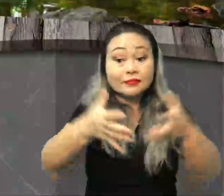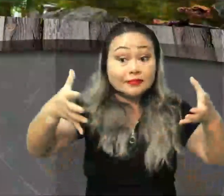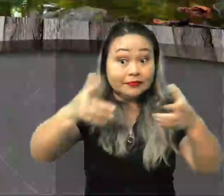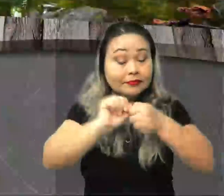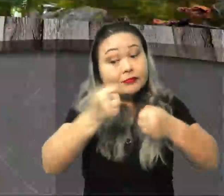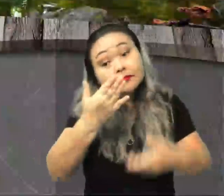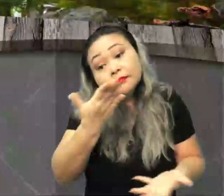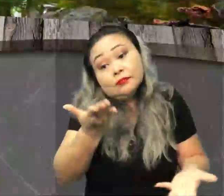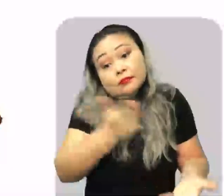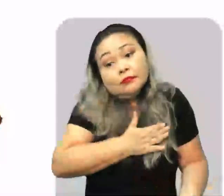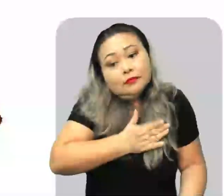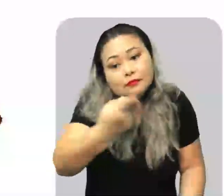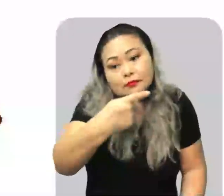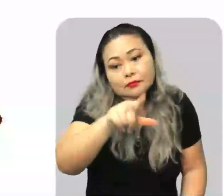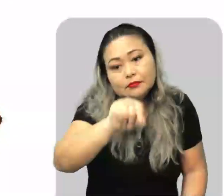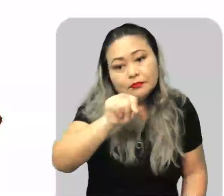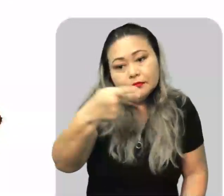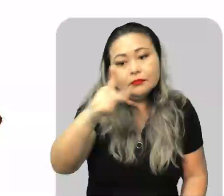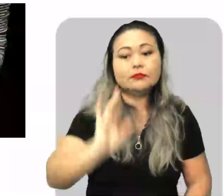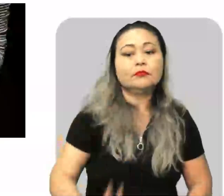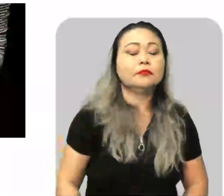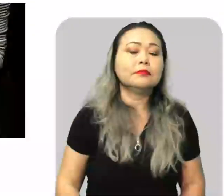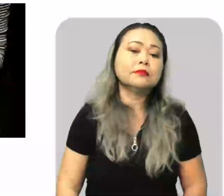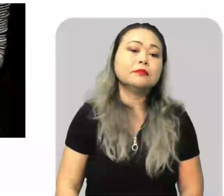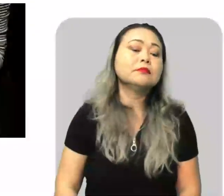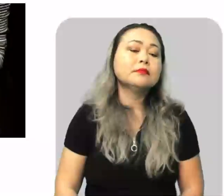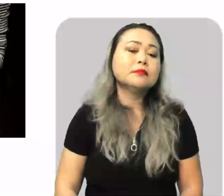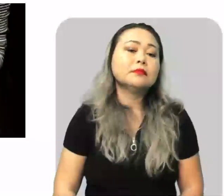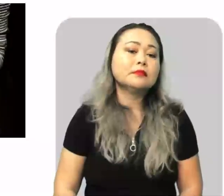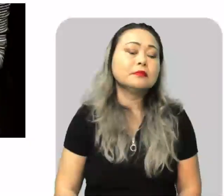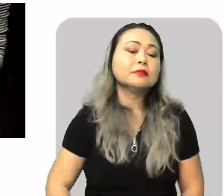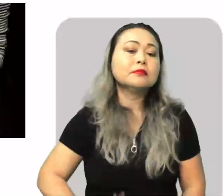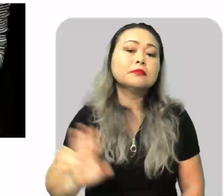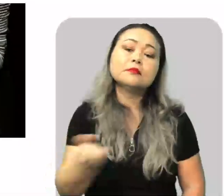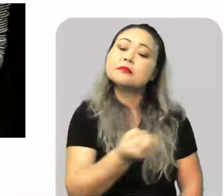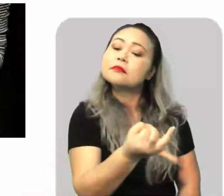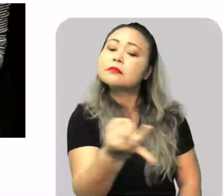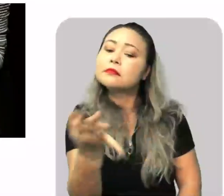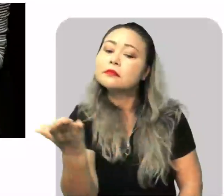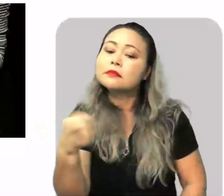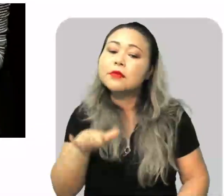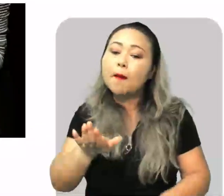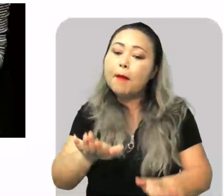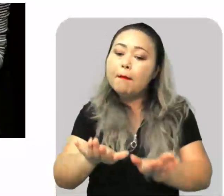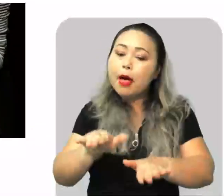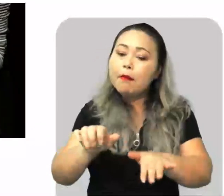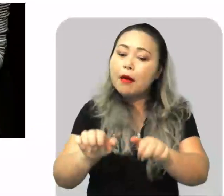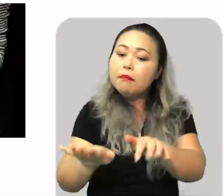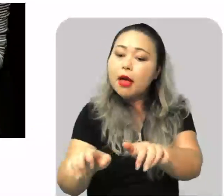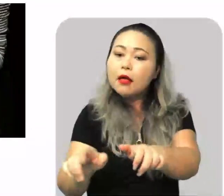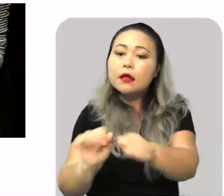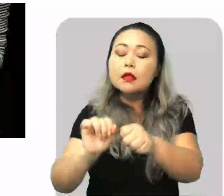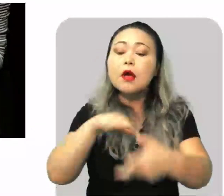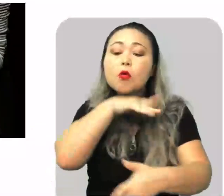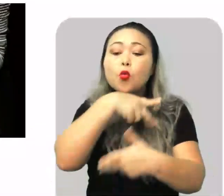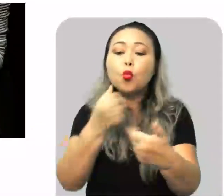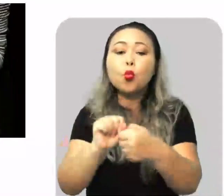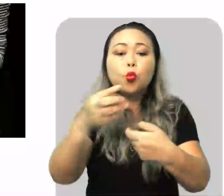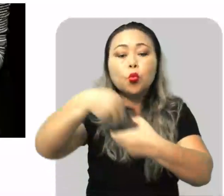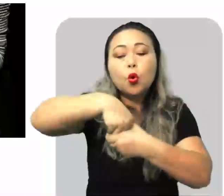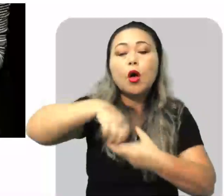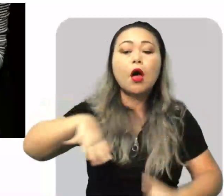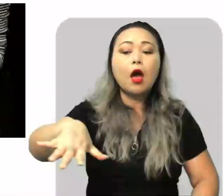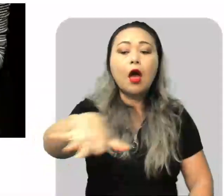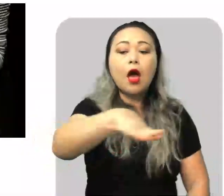tá bom? De grande porte. Vamos seguindo? A quantidade de patas também nesses animais, dentro do